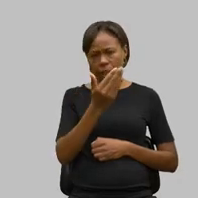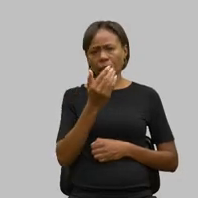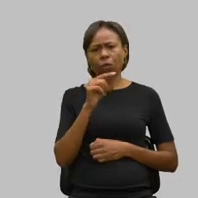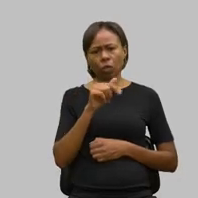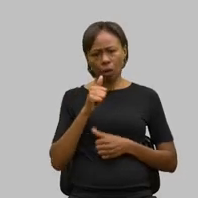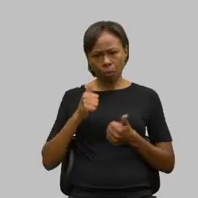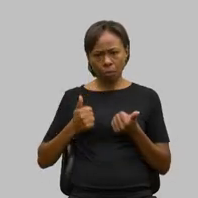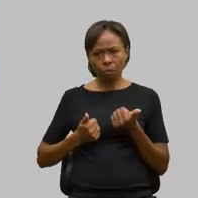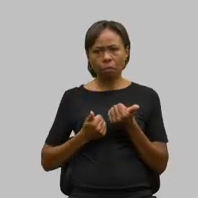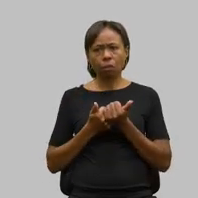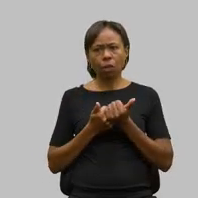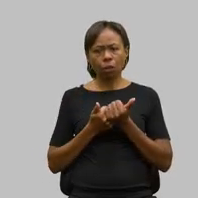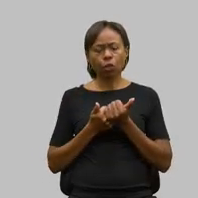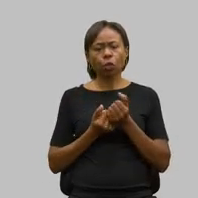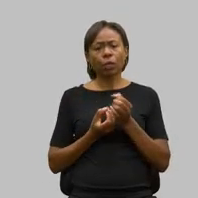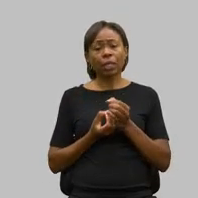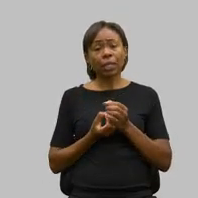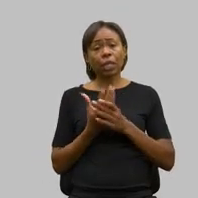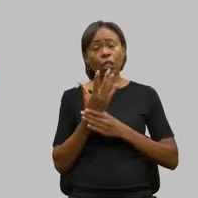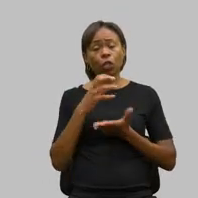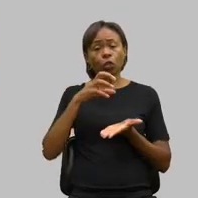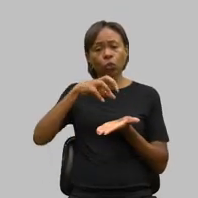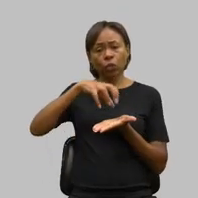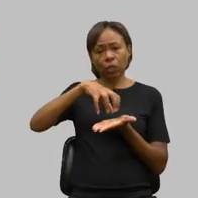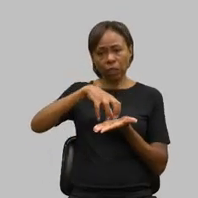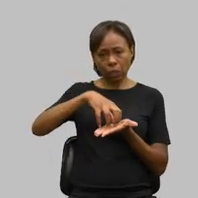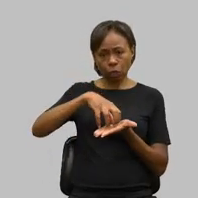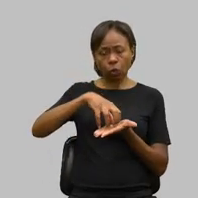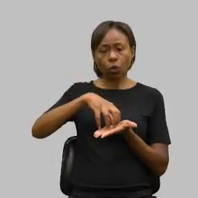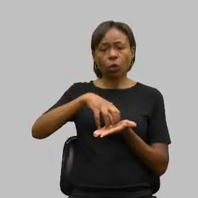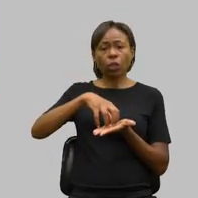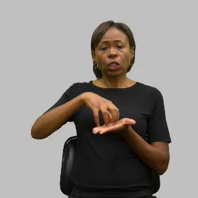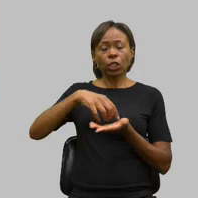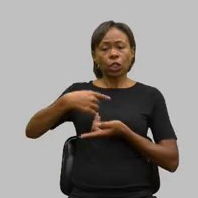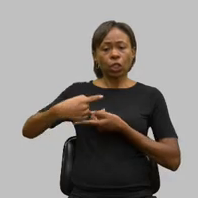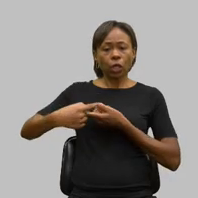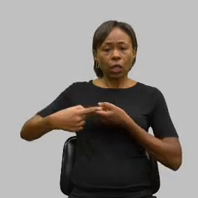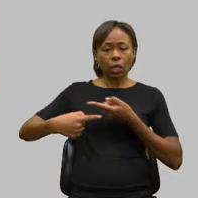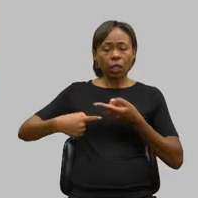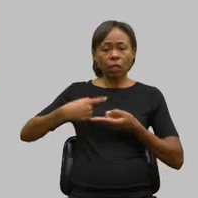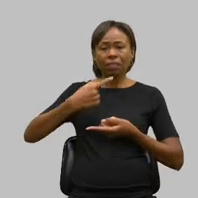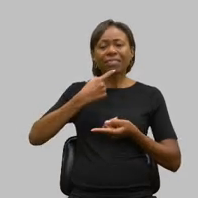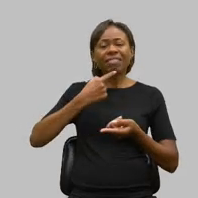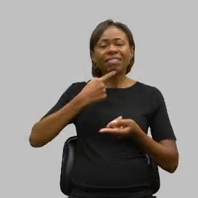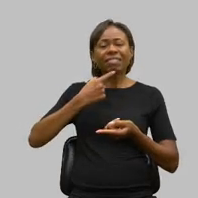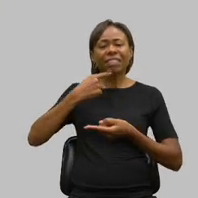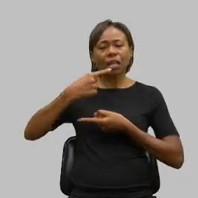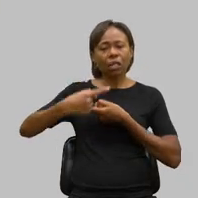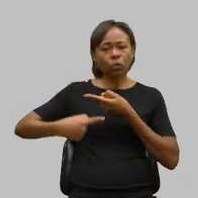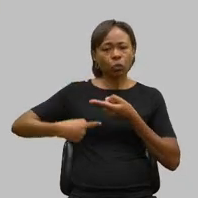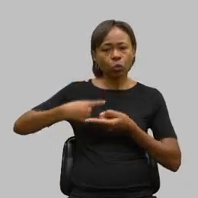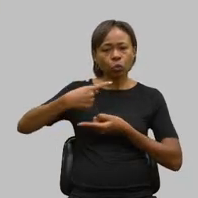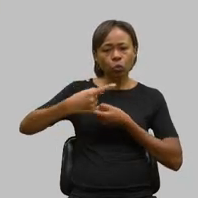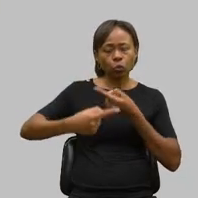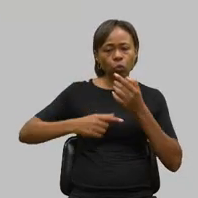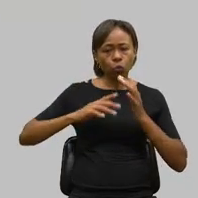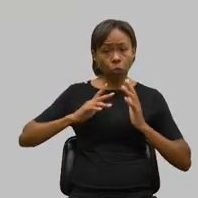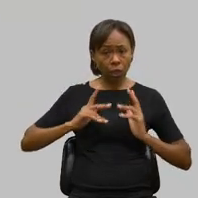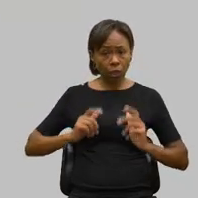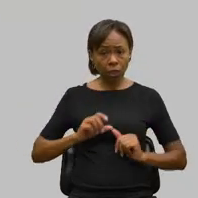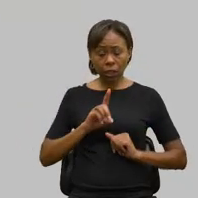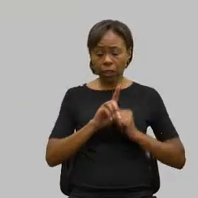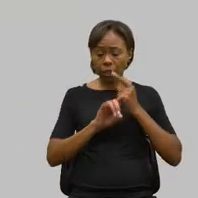na criação, na instalação do centro de diálise. Nós sabemos que todos os pacientes ali, tanto de João Pinheiro como da região, têm que,